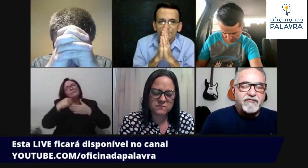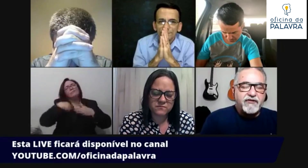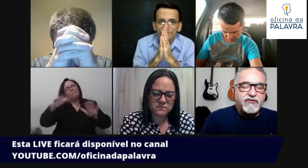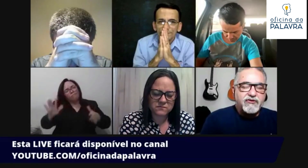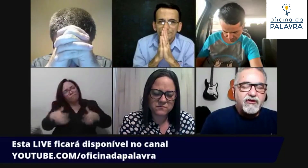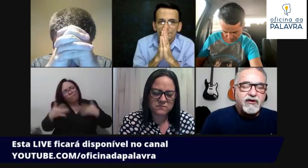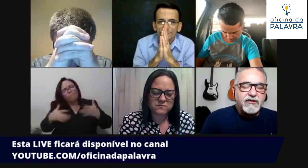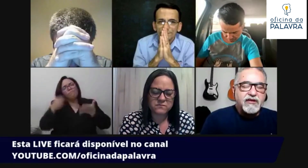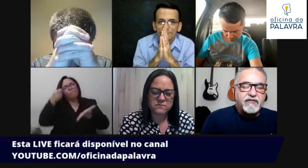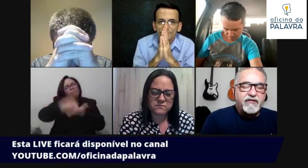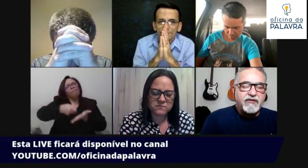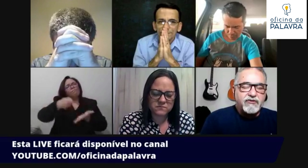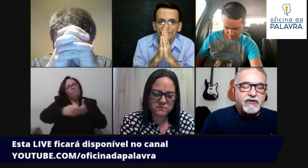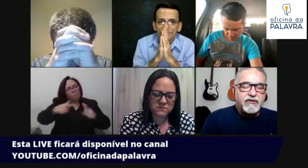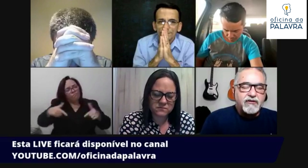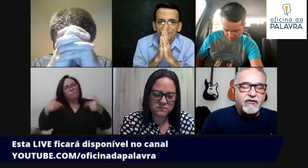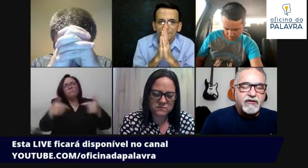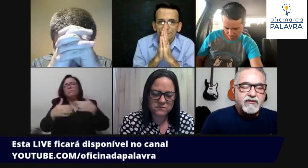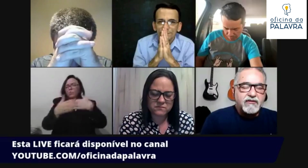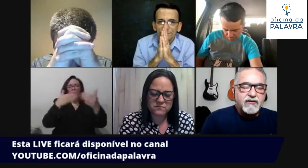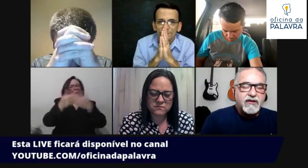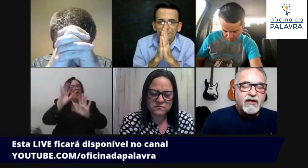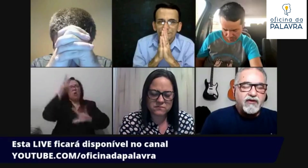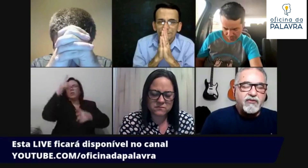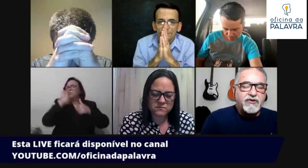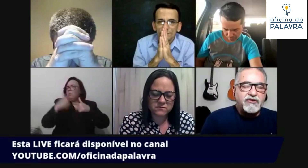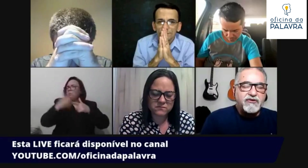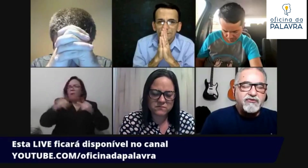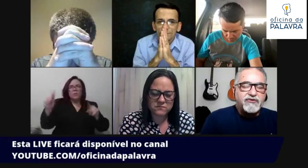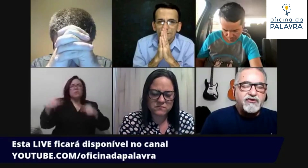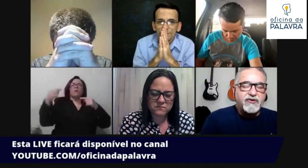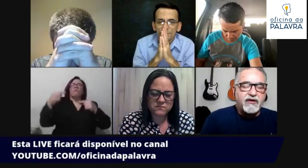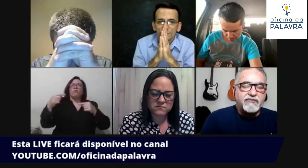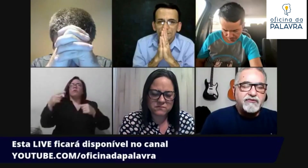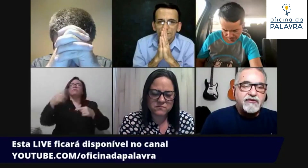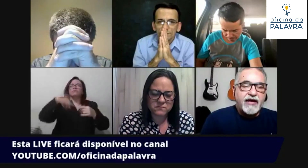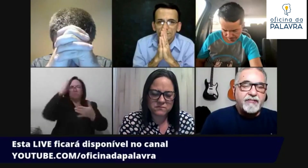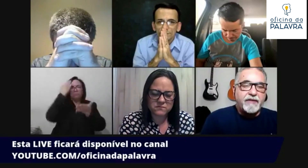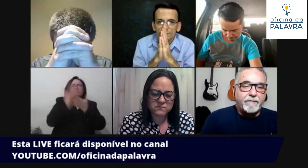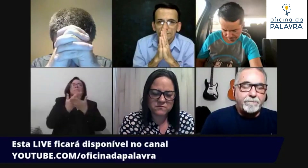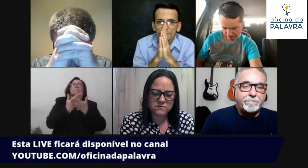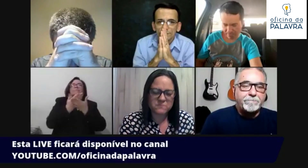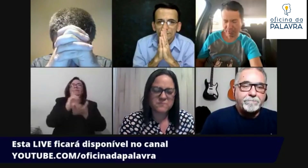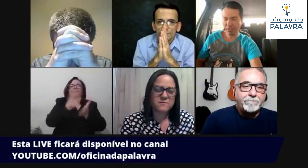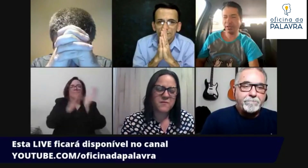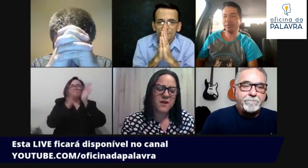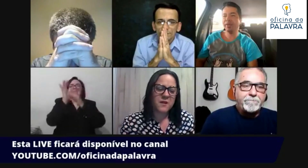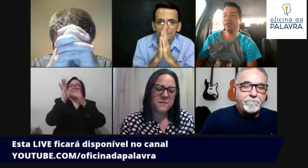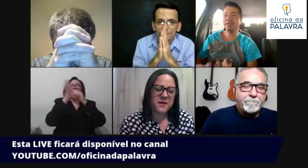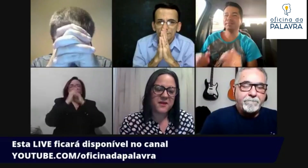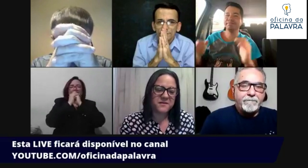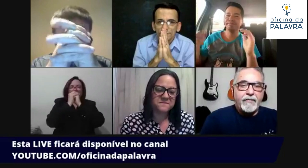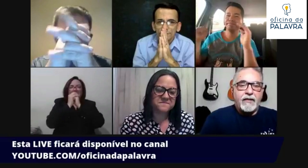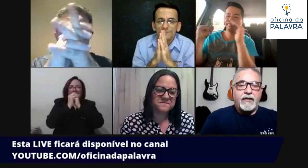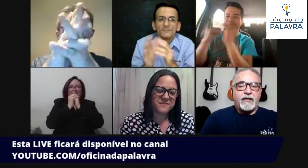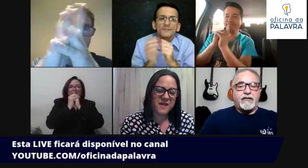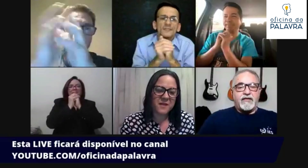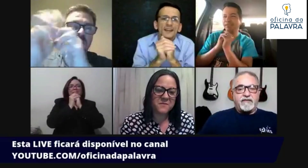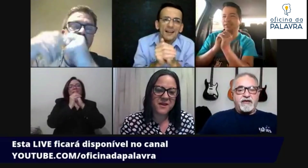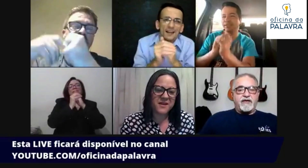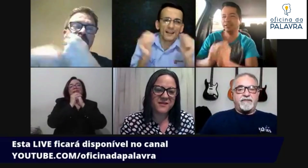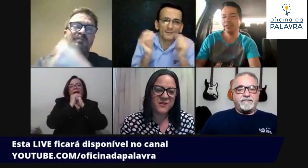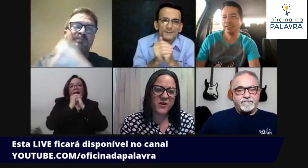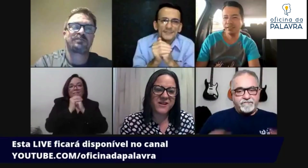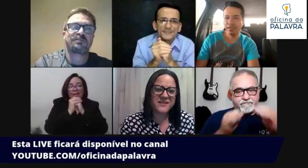dos desafios que se levantam diante de nós. Em nome de Jesus, nós oramos. Amém. Amém.